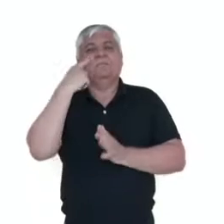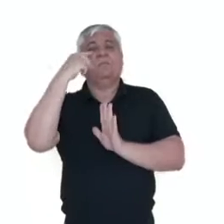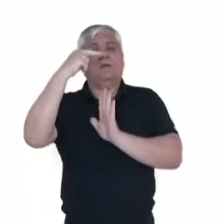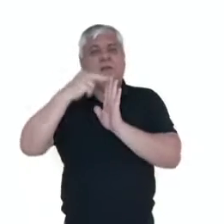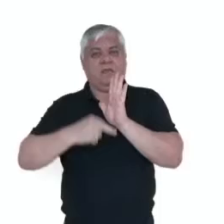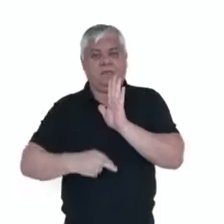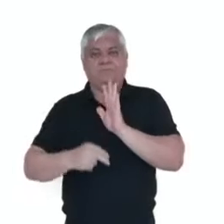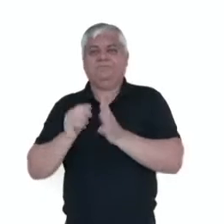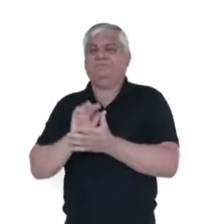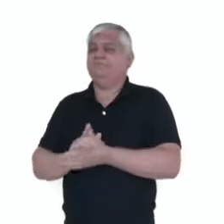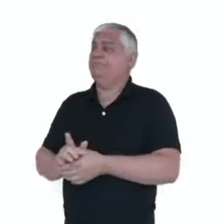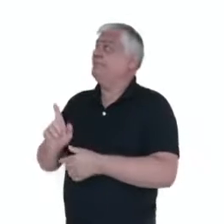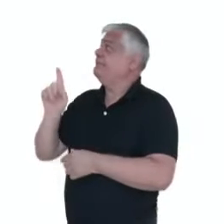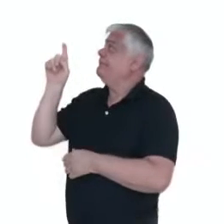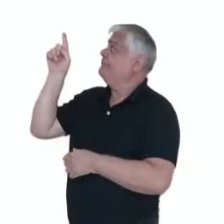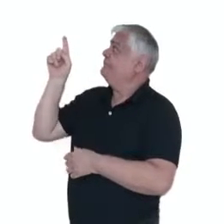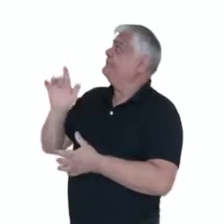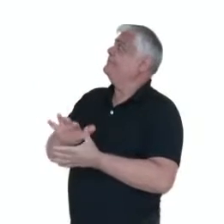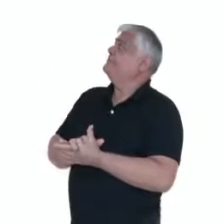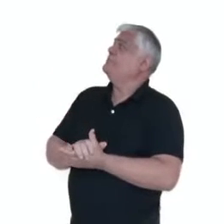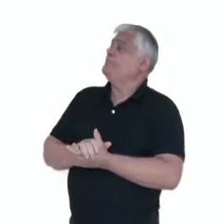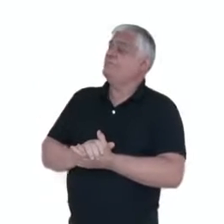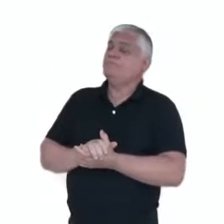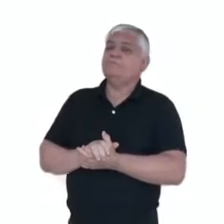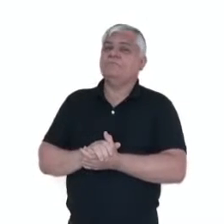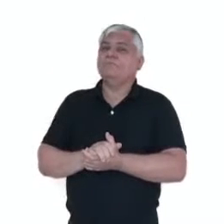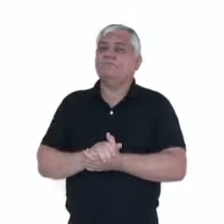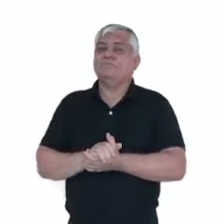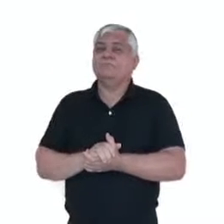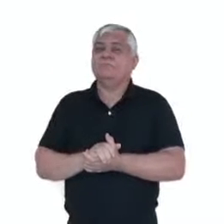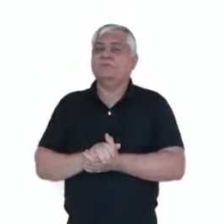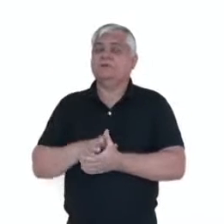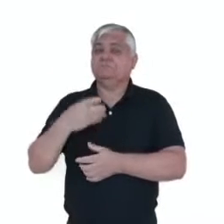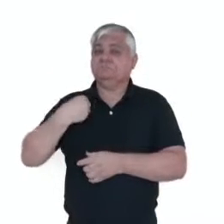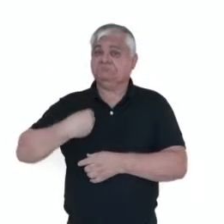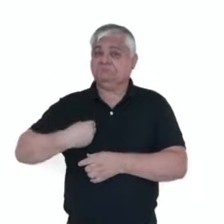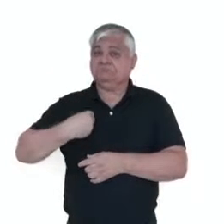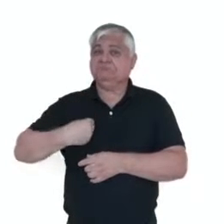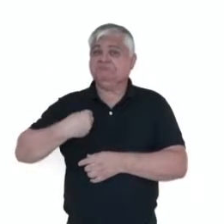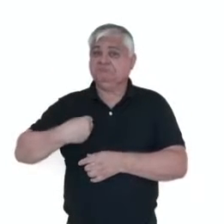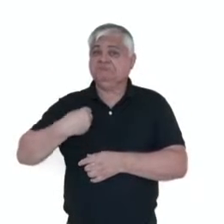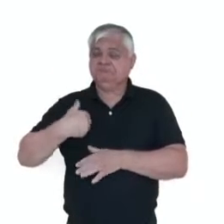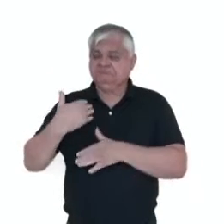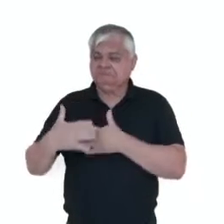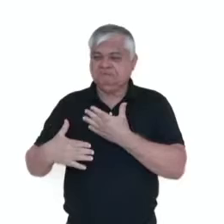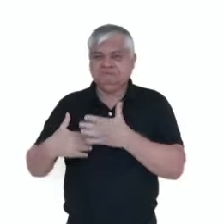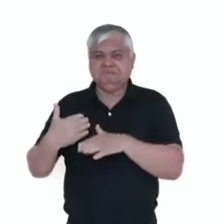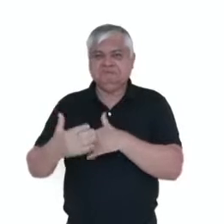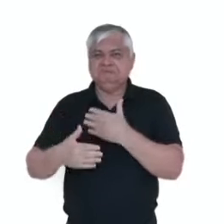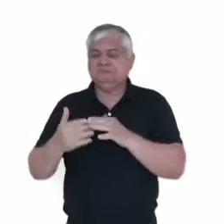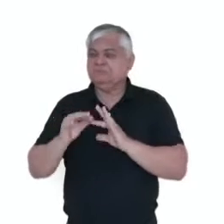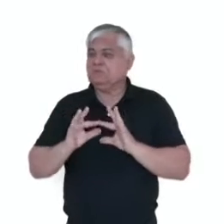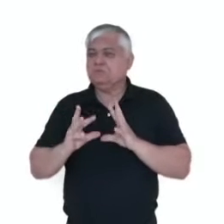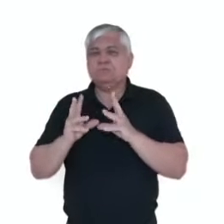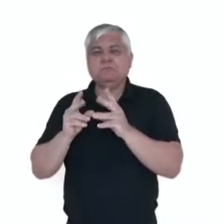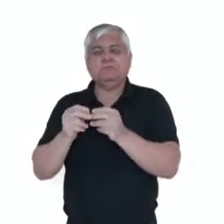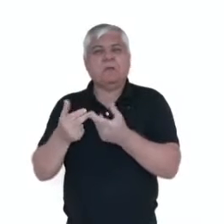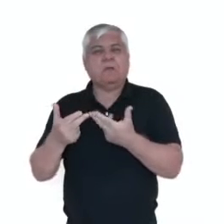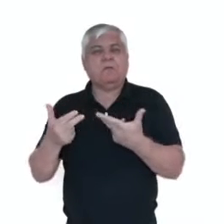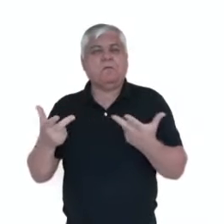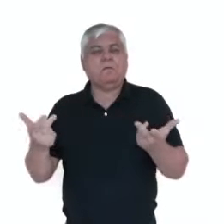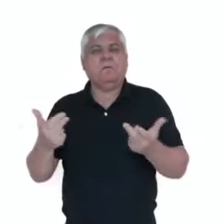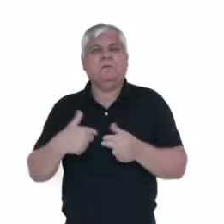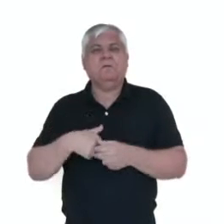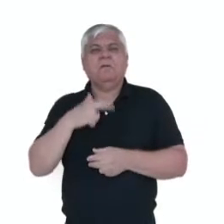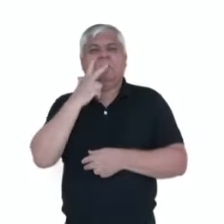leitura. Estamos vivendo em uma época sem precedentes, em que parece que tudo o que sabemos e entendemos de repente